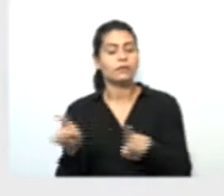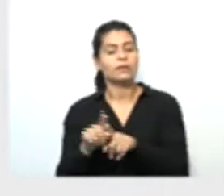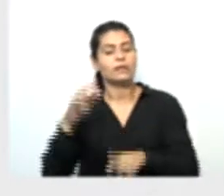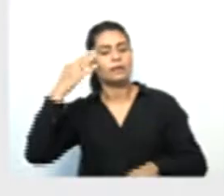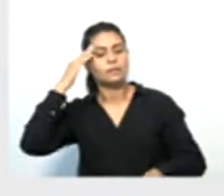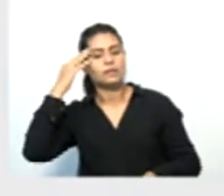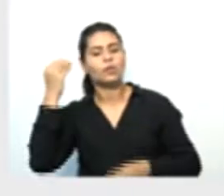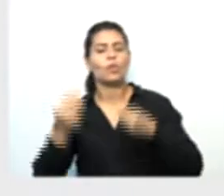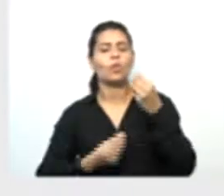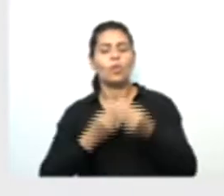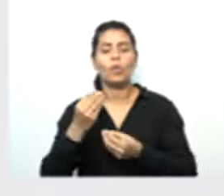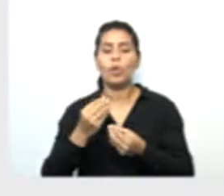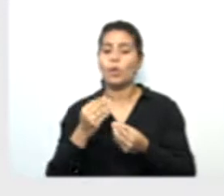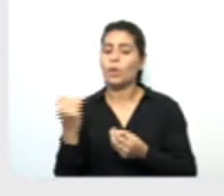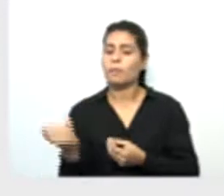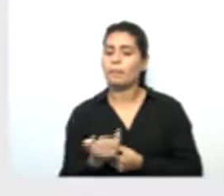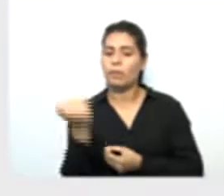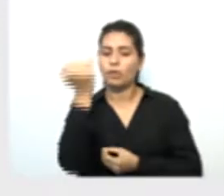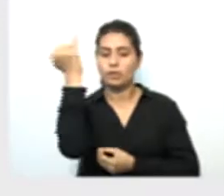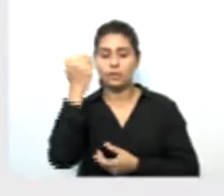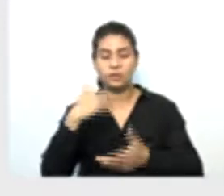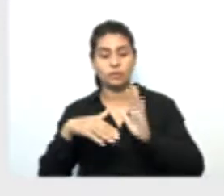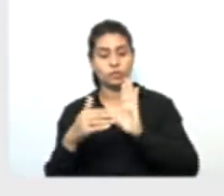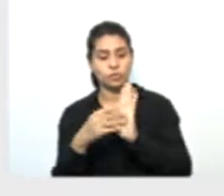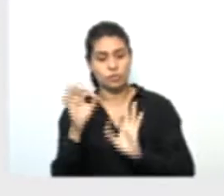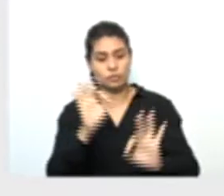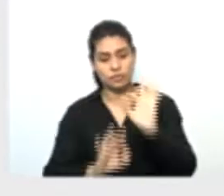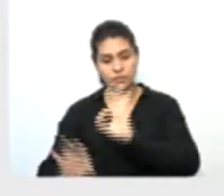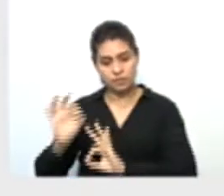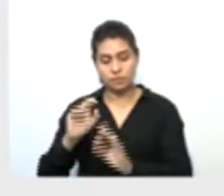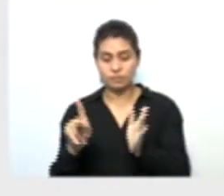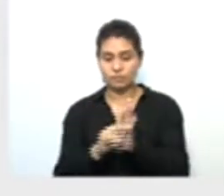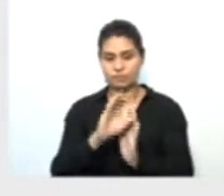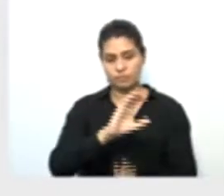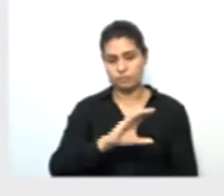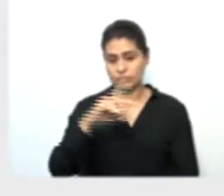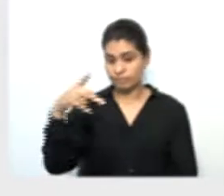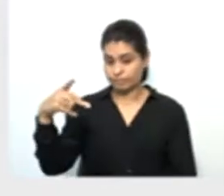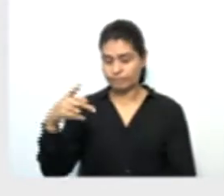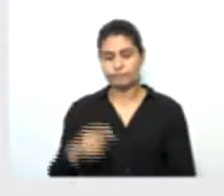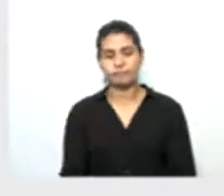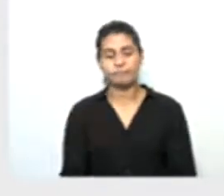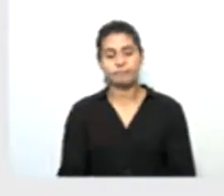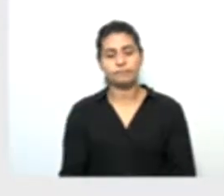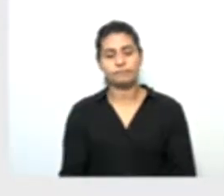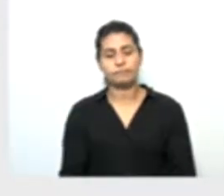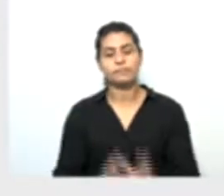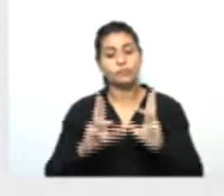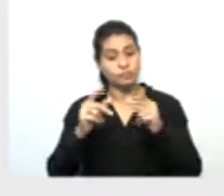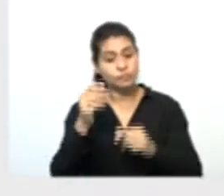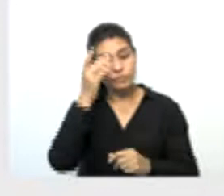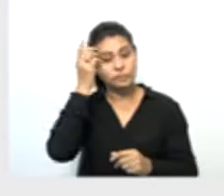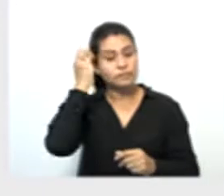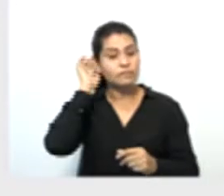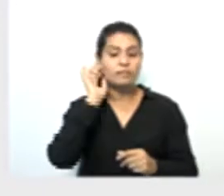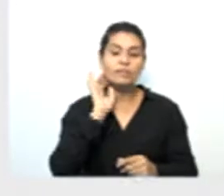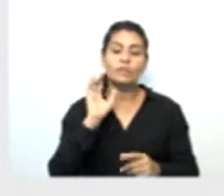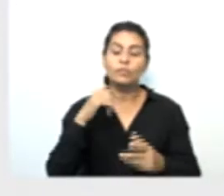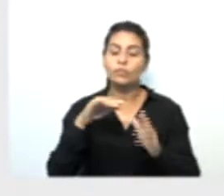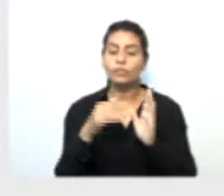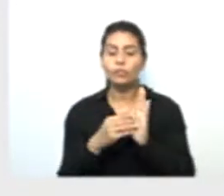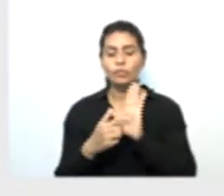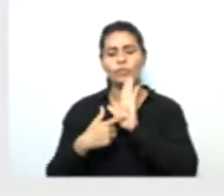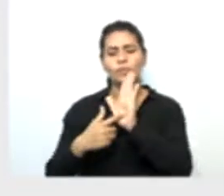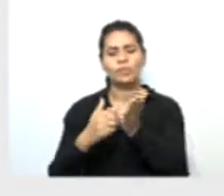o papel das operações na sustentabilidade das cooperativas. Tudo isso a gente vê então que o nosso começo